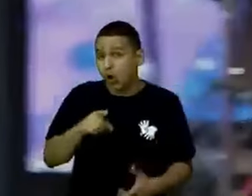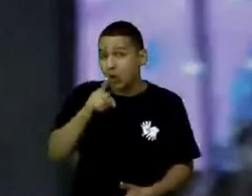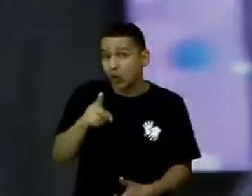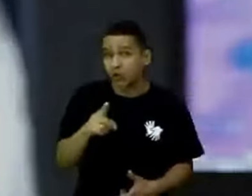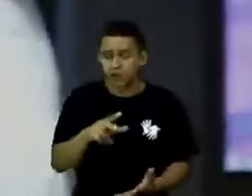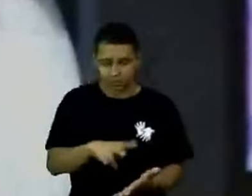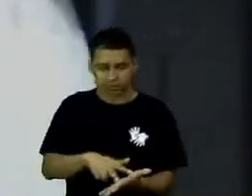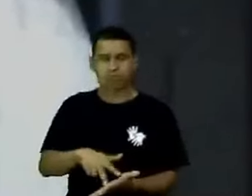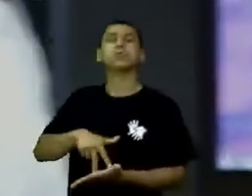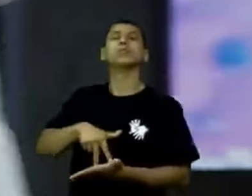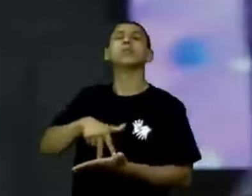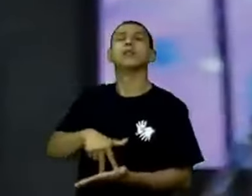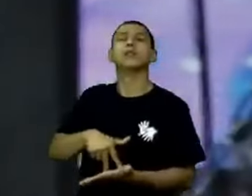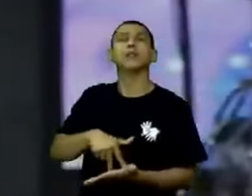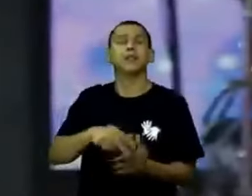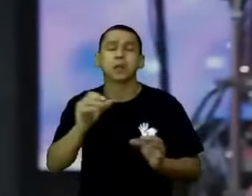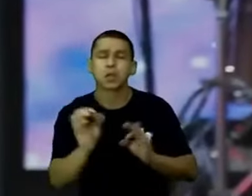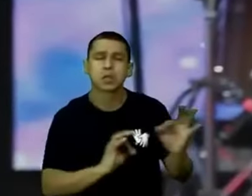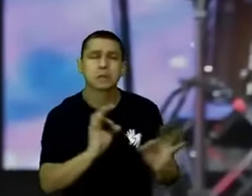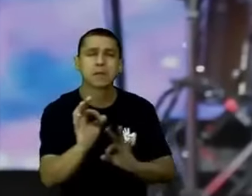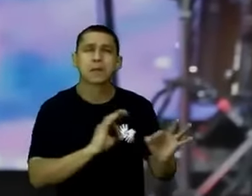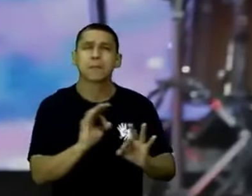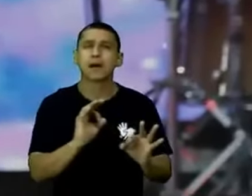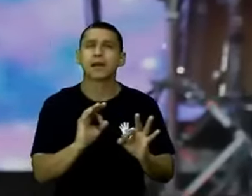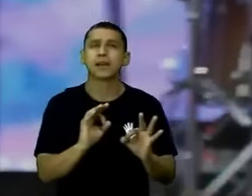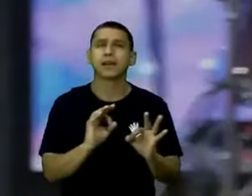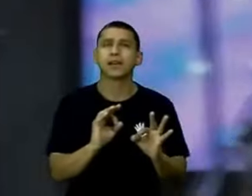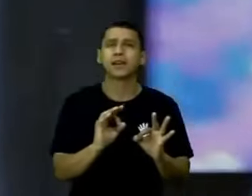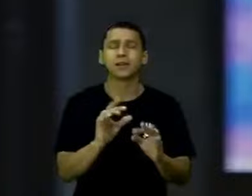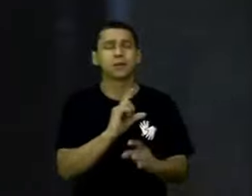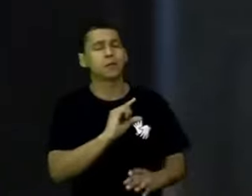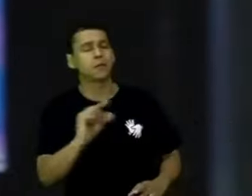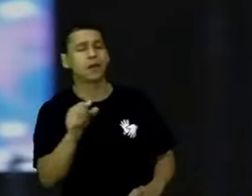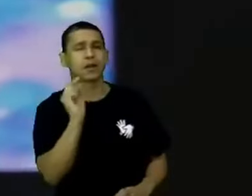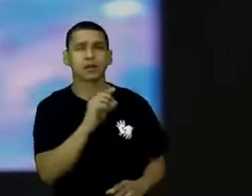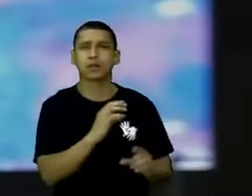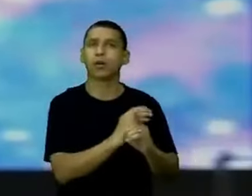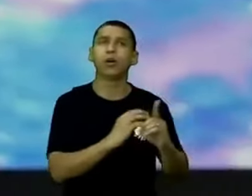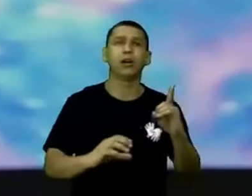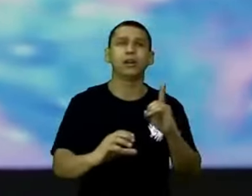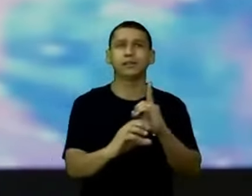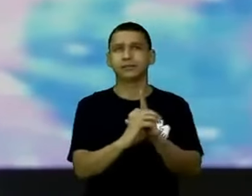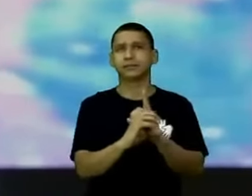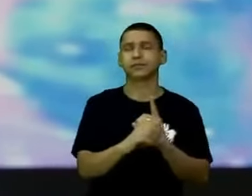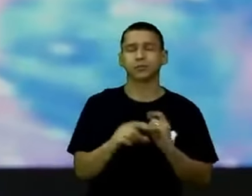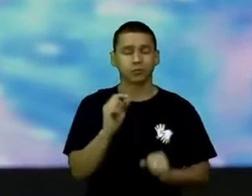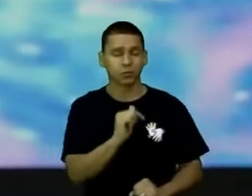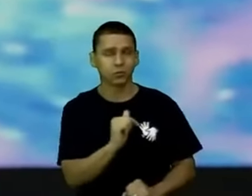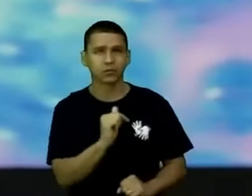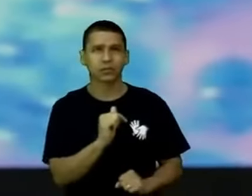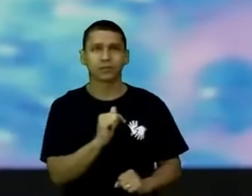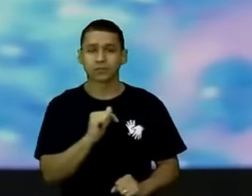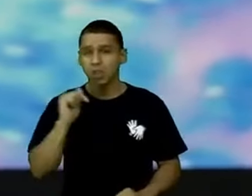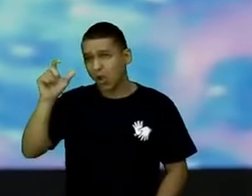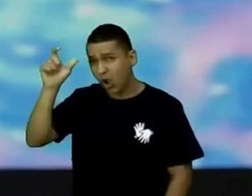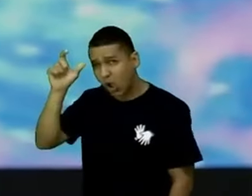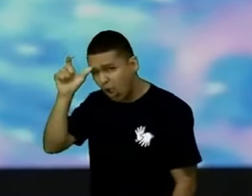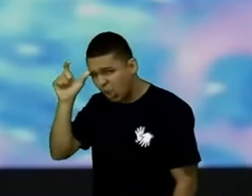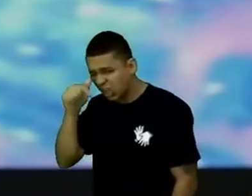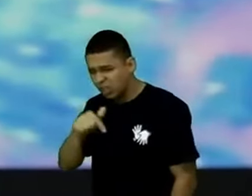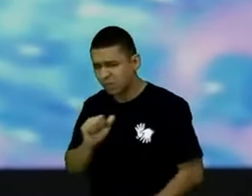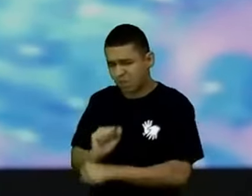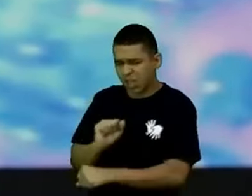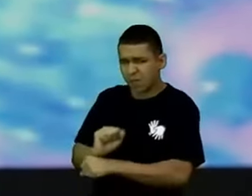cama, se organizando para vir. Ah, Ele diz, eu tenho que travar ela, eu tenho que segurar